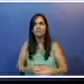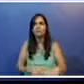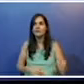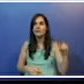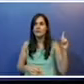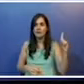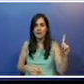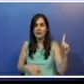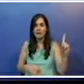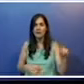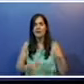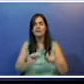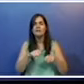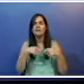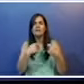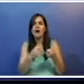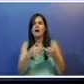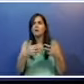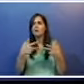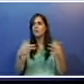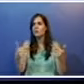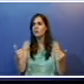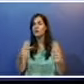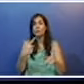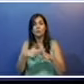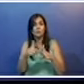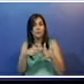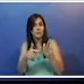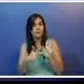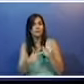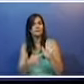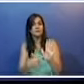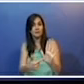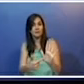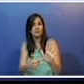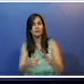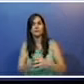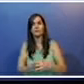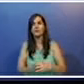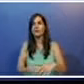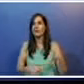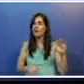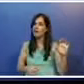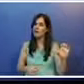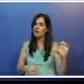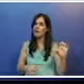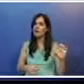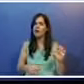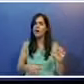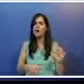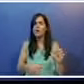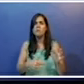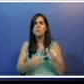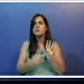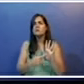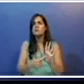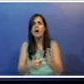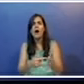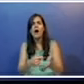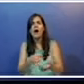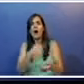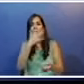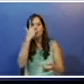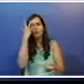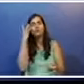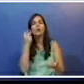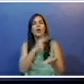Solicitar soluções para problemas apresentados? Instruir o leitor sobre como utilizar corretamente o